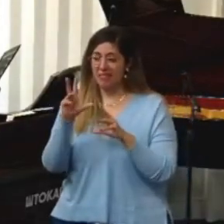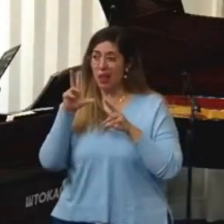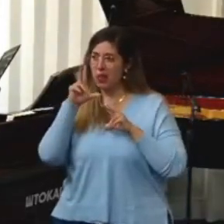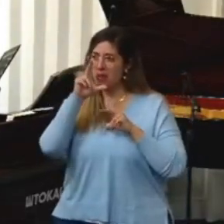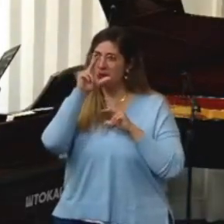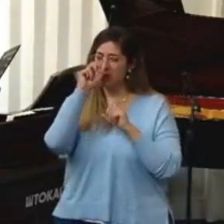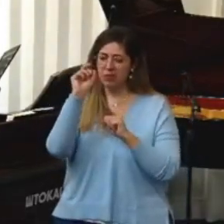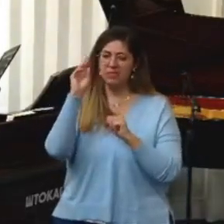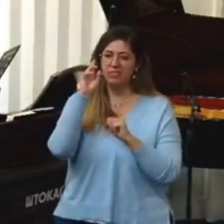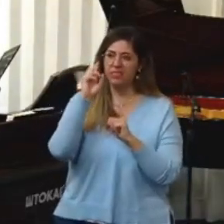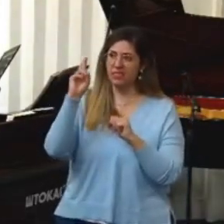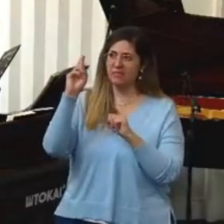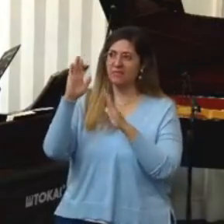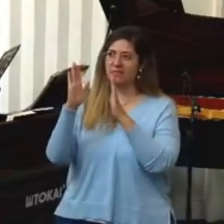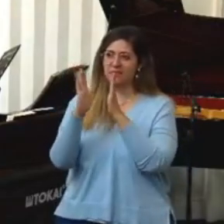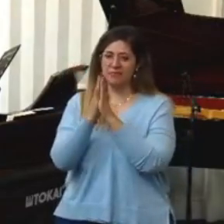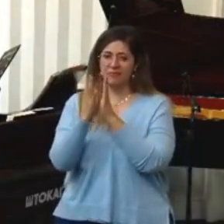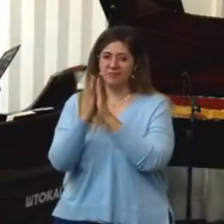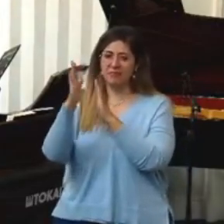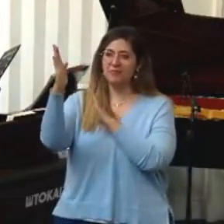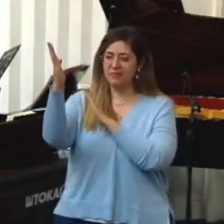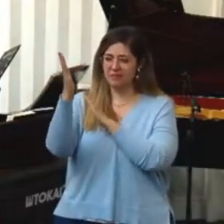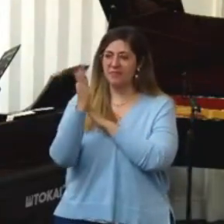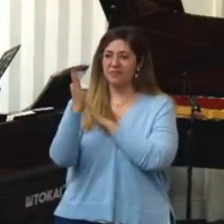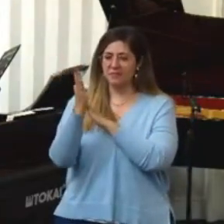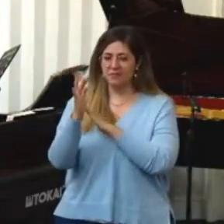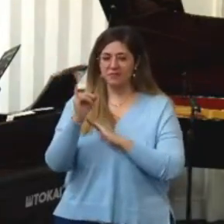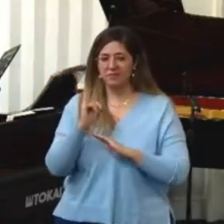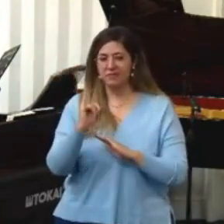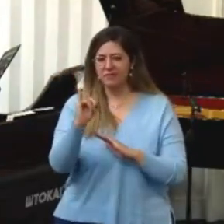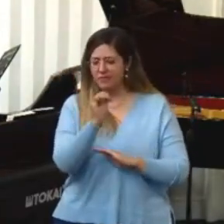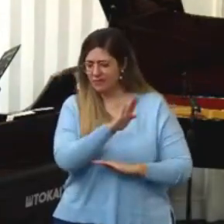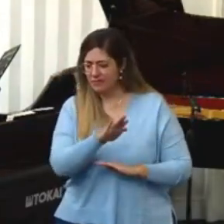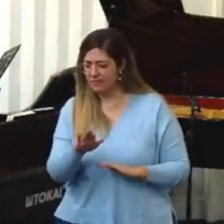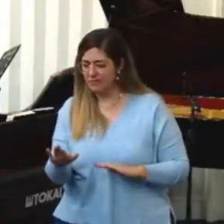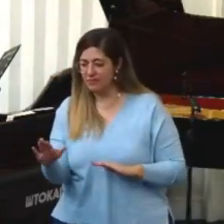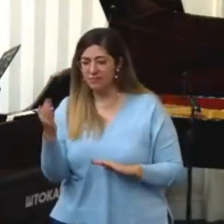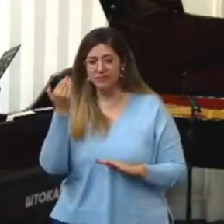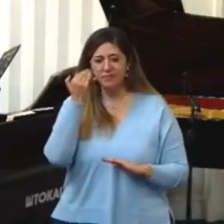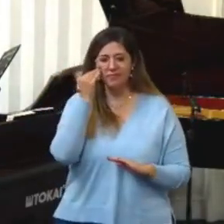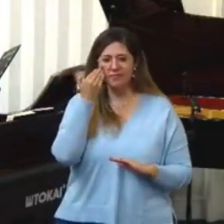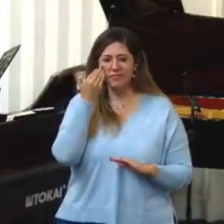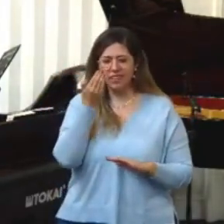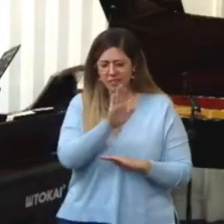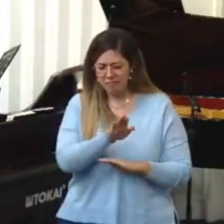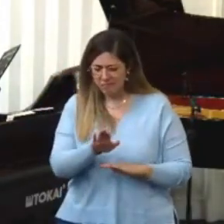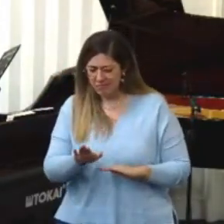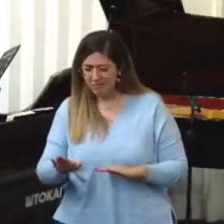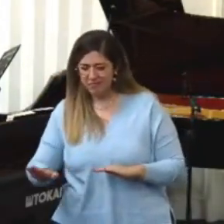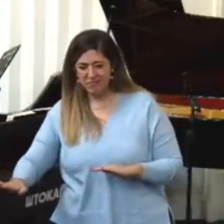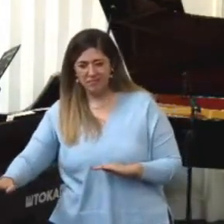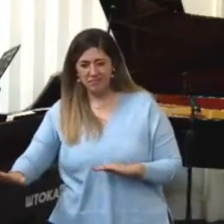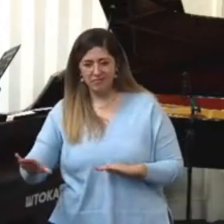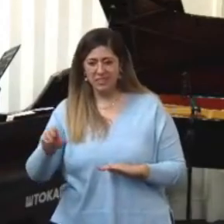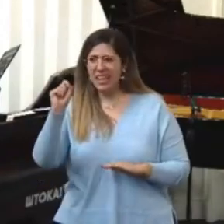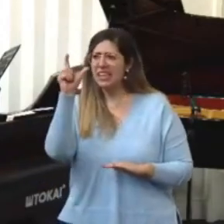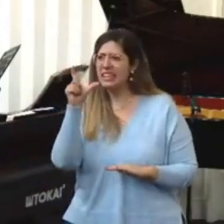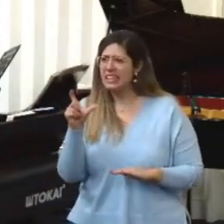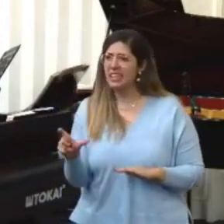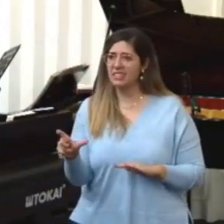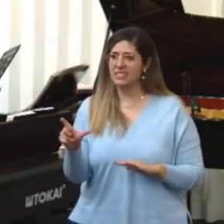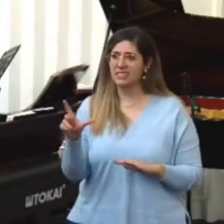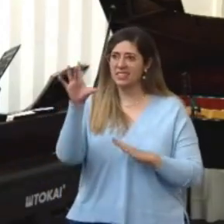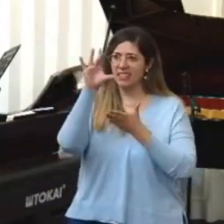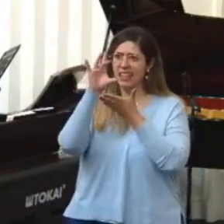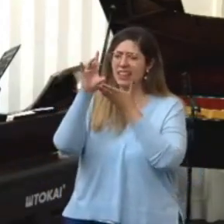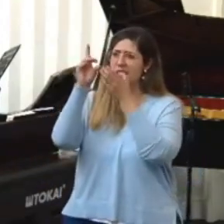força vem da oração. Se nossas crianças compreenderem desde cedo quem é